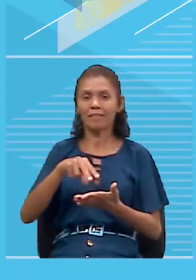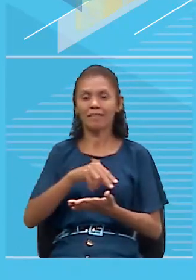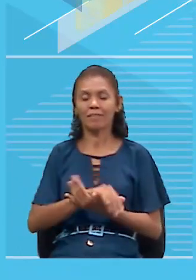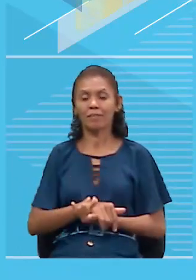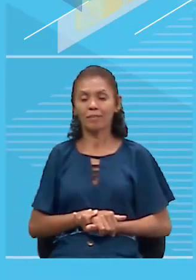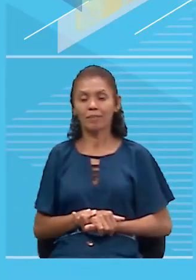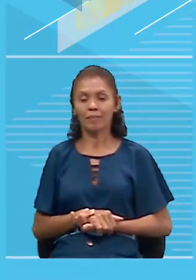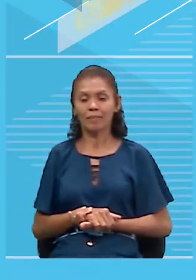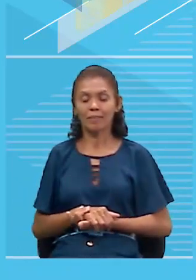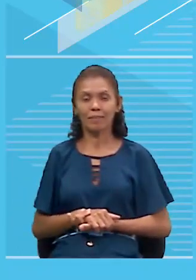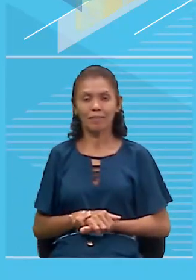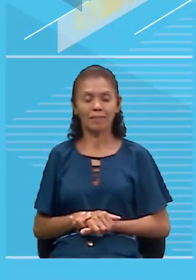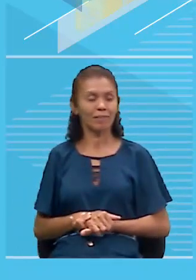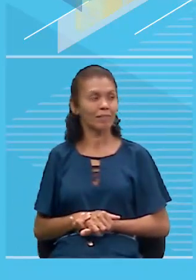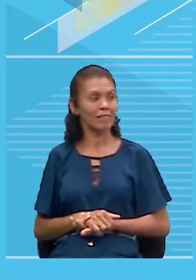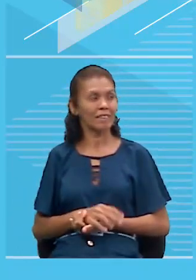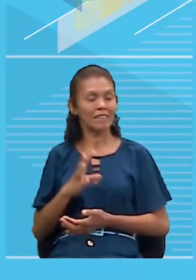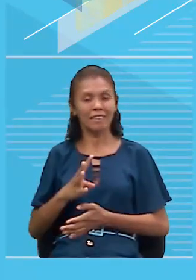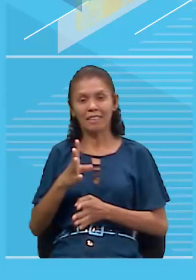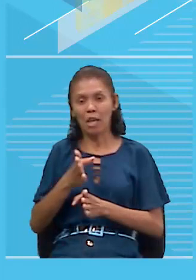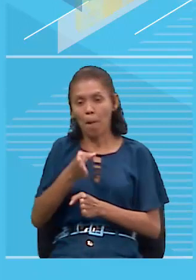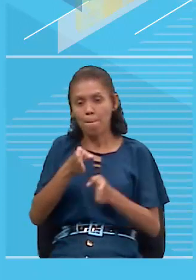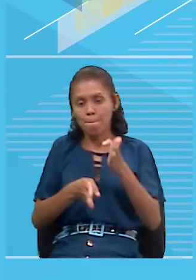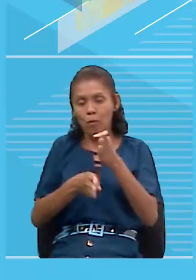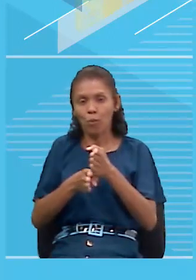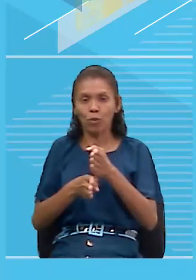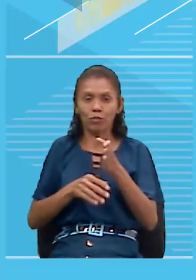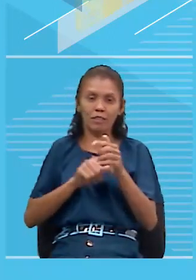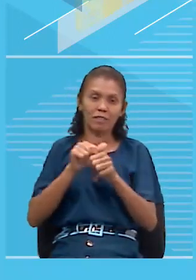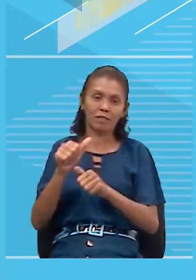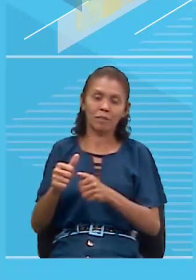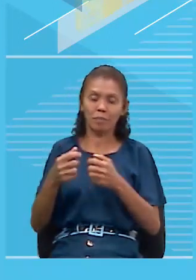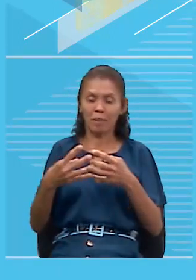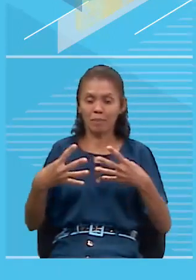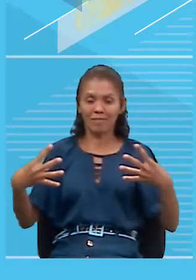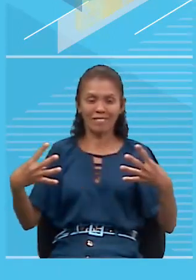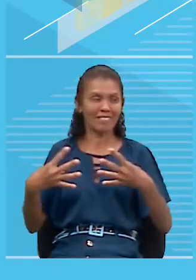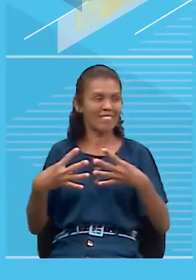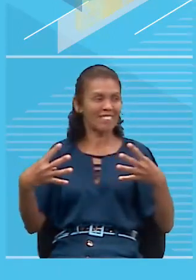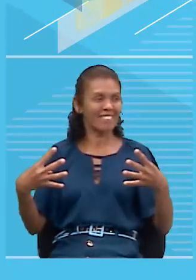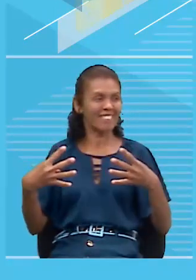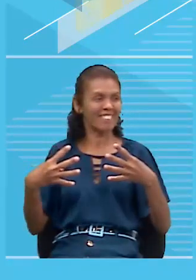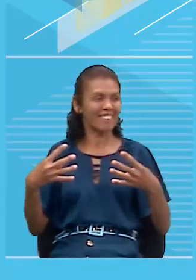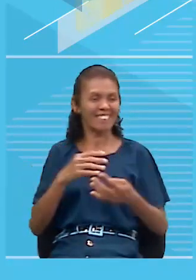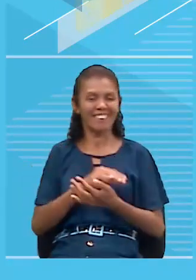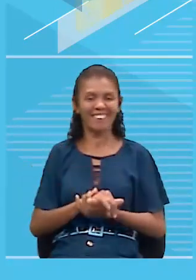e se entre o meu molho o muro dela fosse uma cerca eu dançando swing